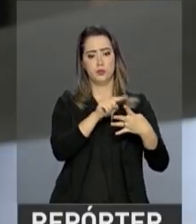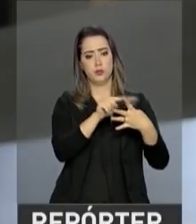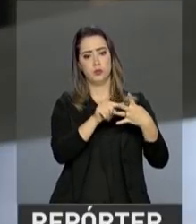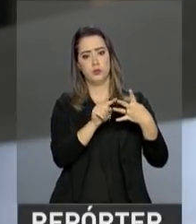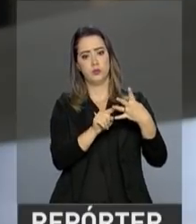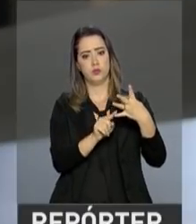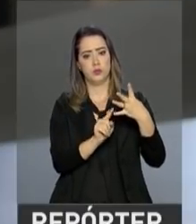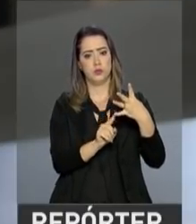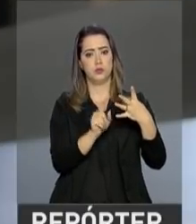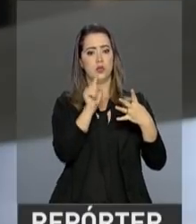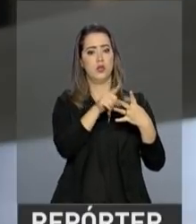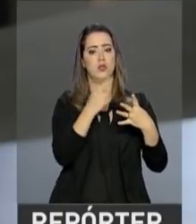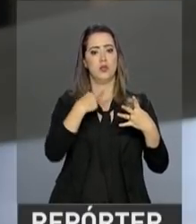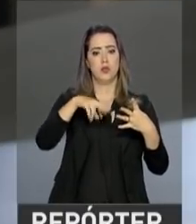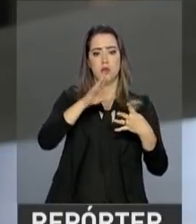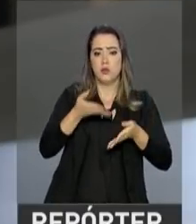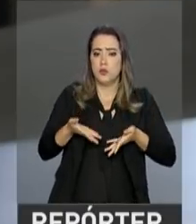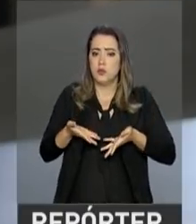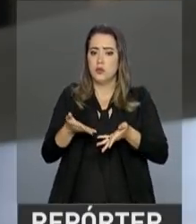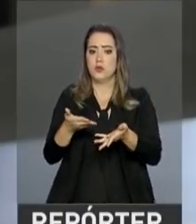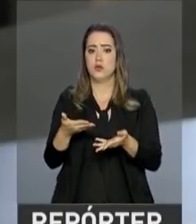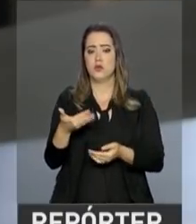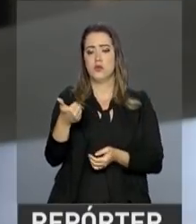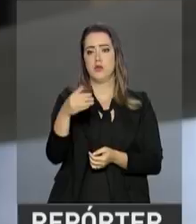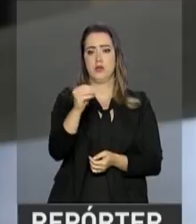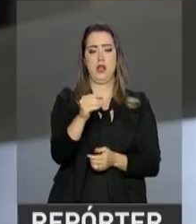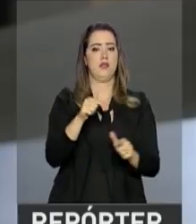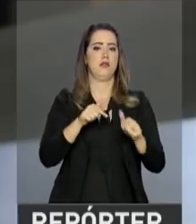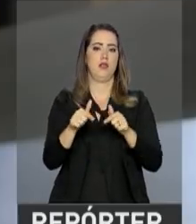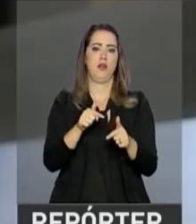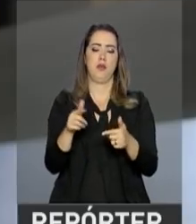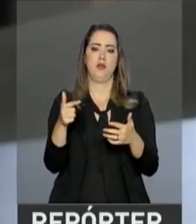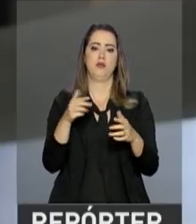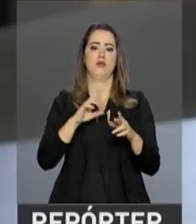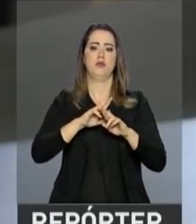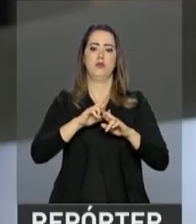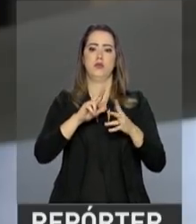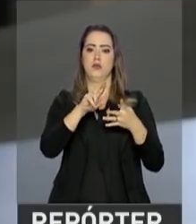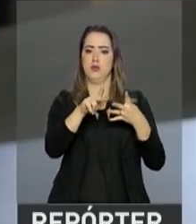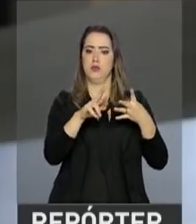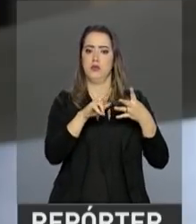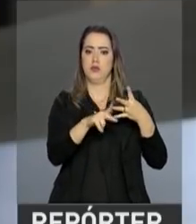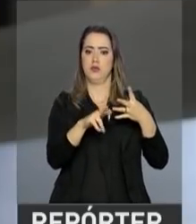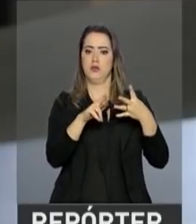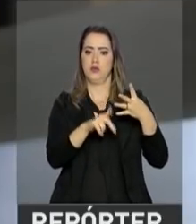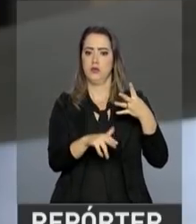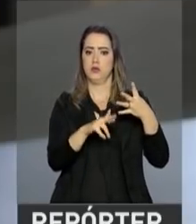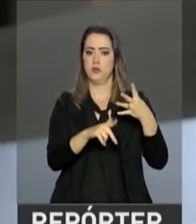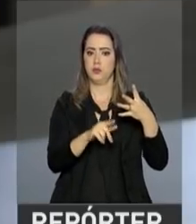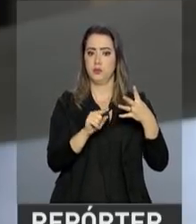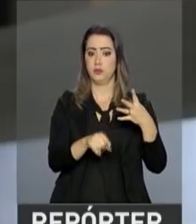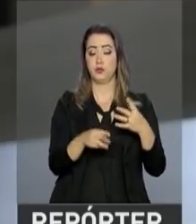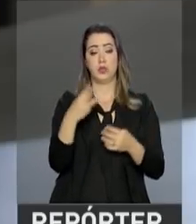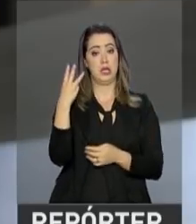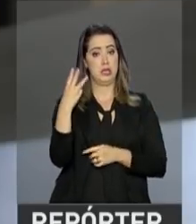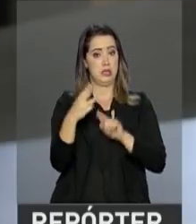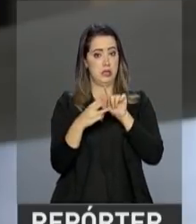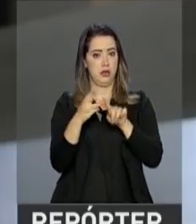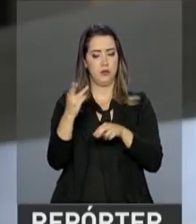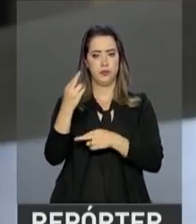categorias nós vamos premiar dez iniciativas em 2018 três vão receber premiação